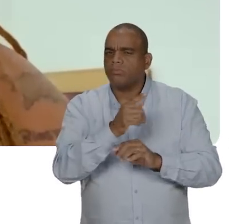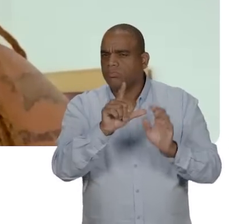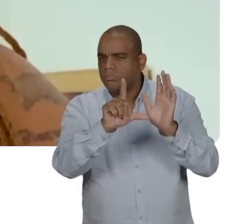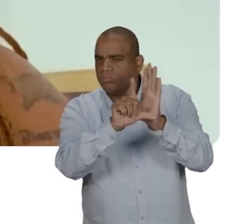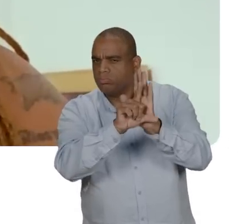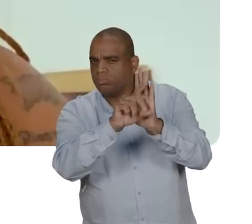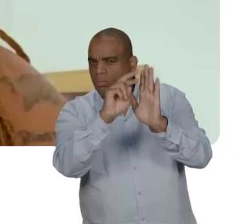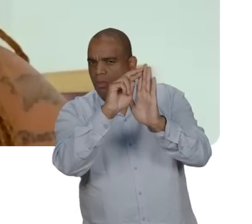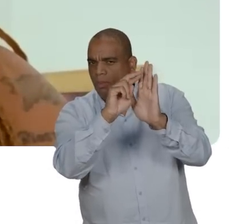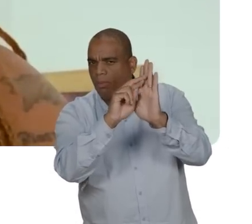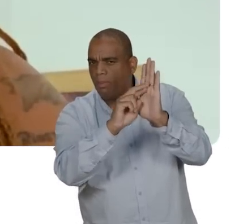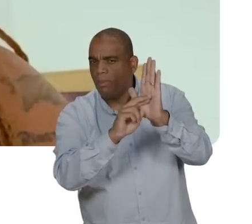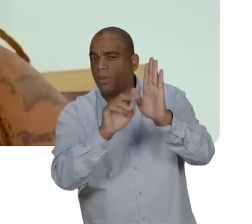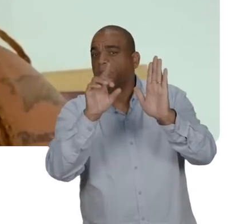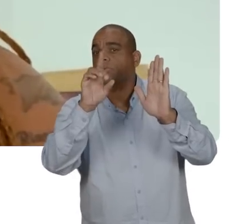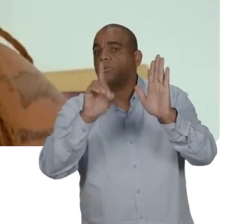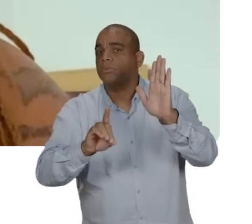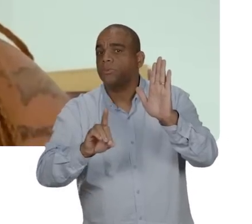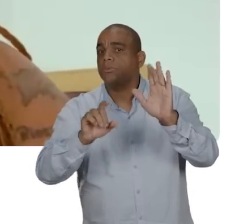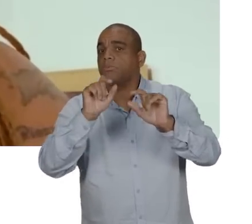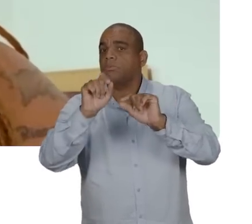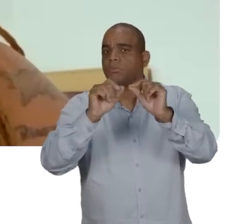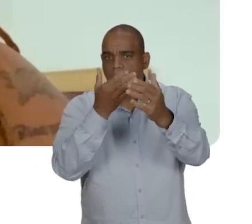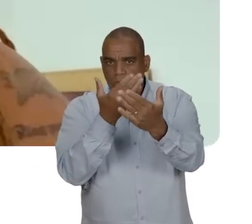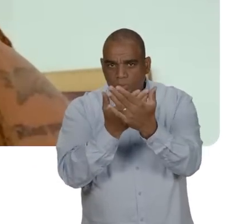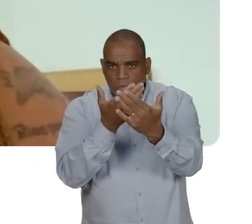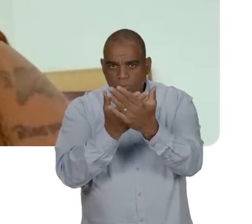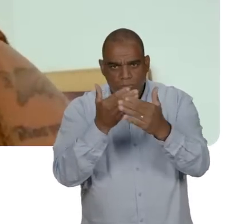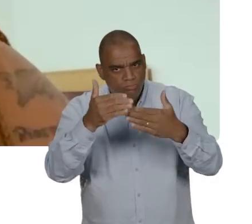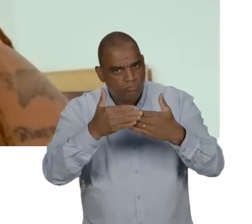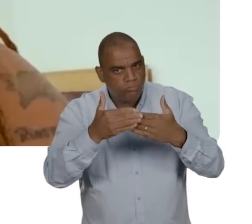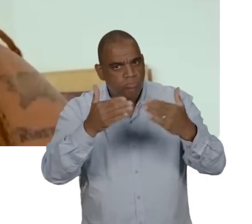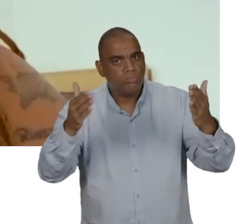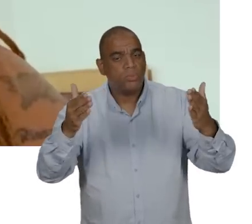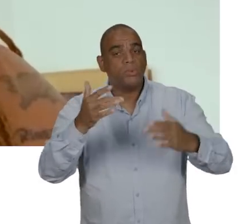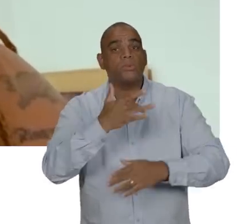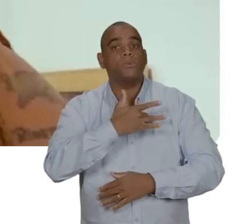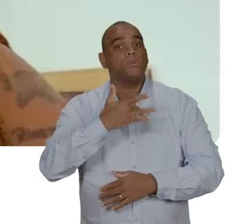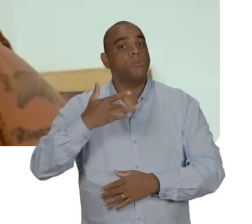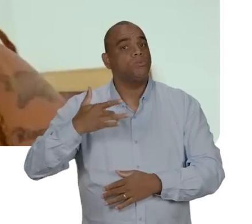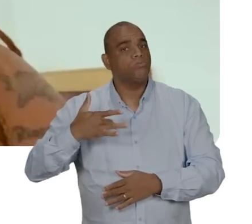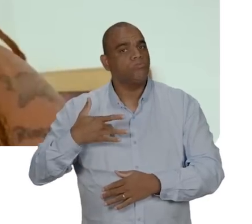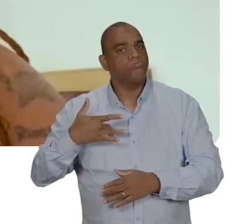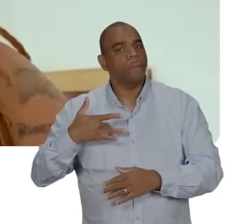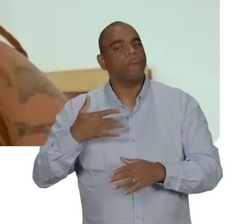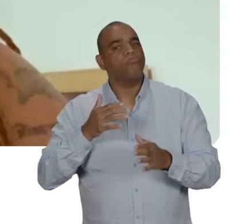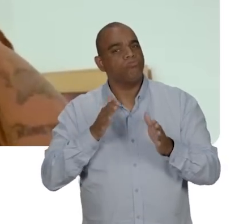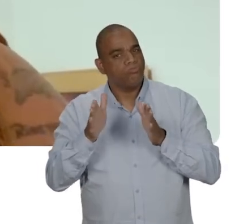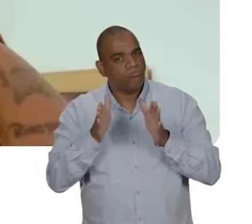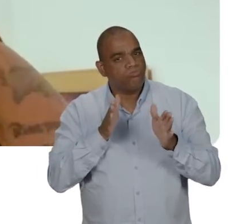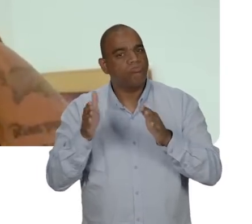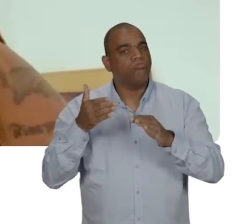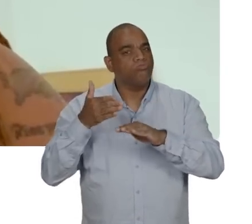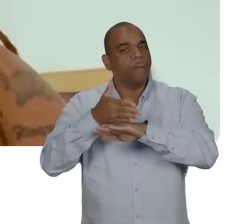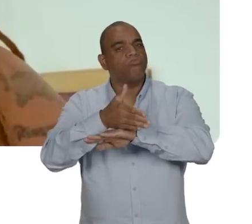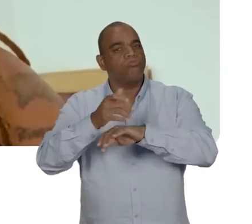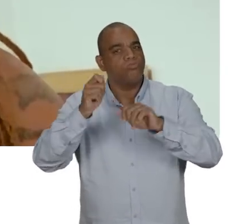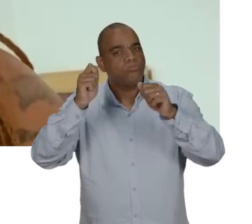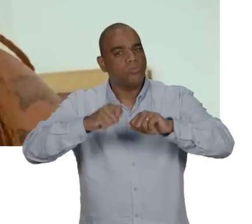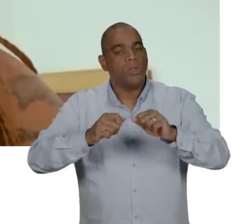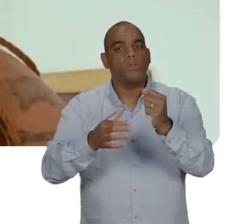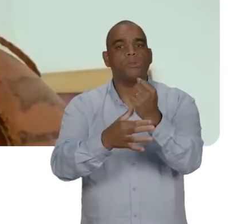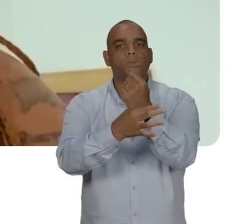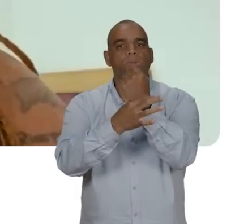a manutenção dessa agenda de direitos, essa agenda por ampliação do acesso à educação, acesso à saúde, acesso ao direito à